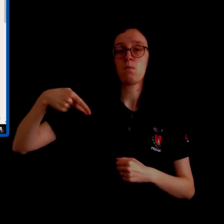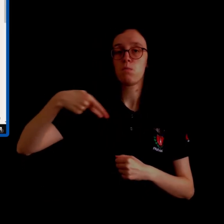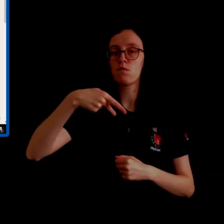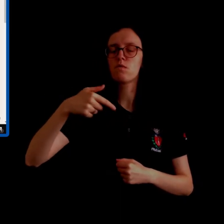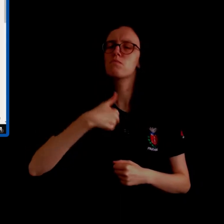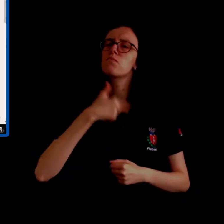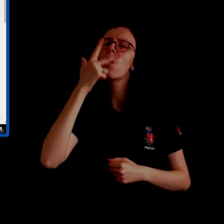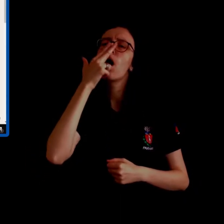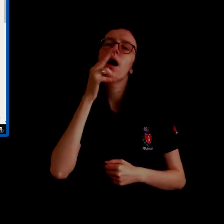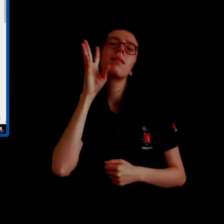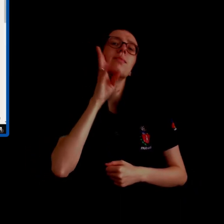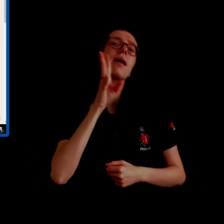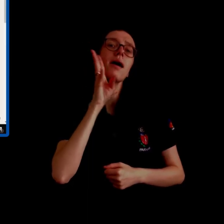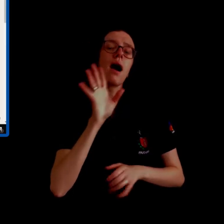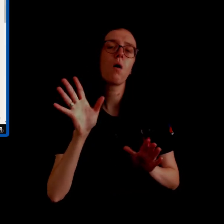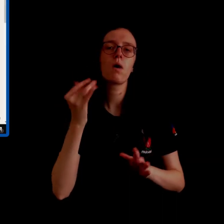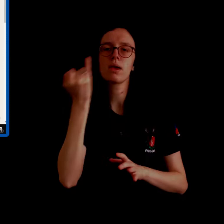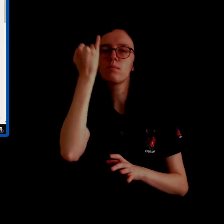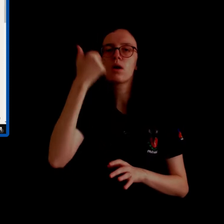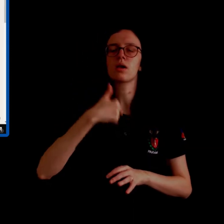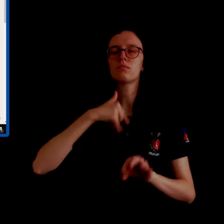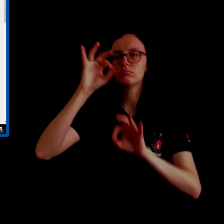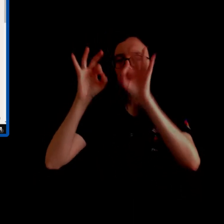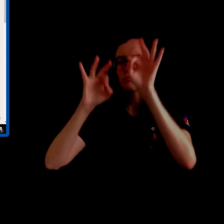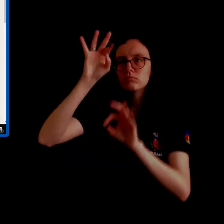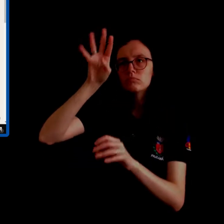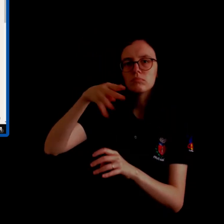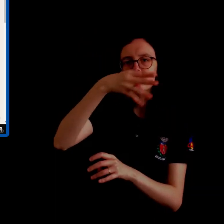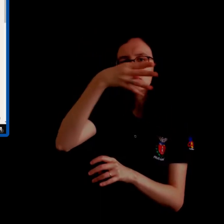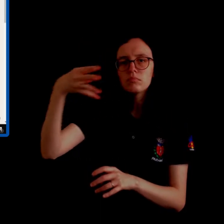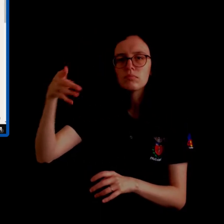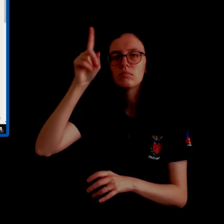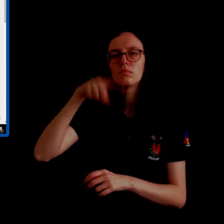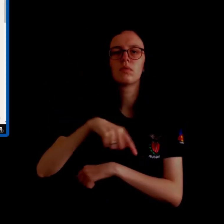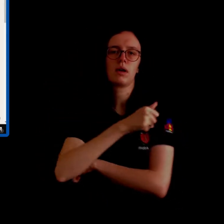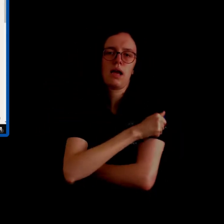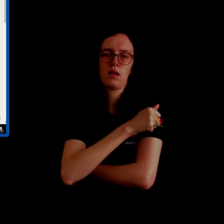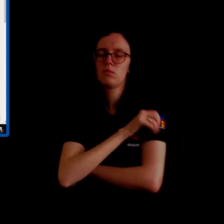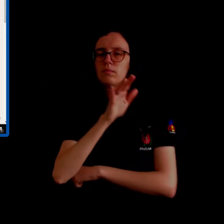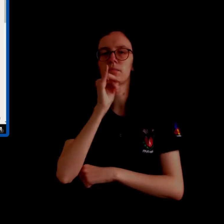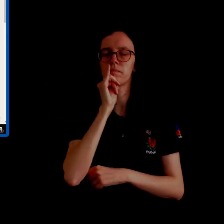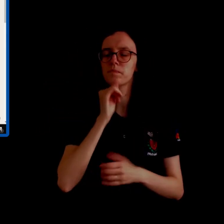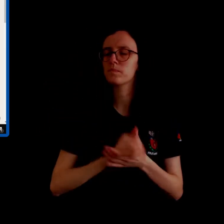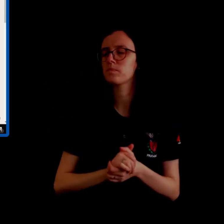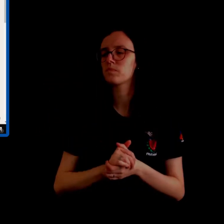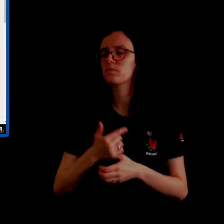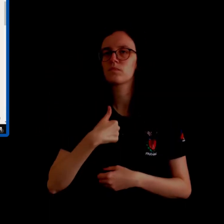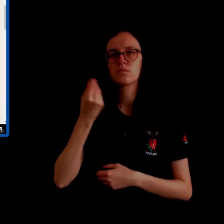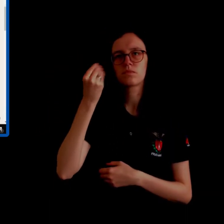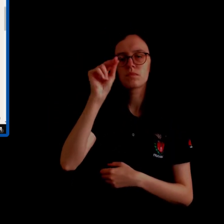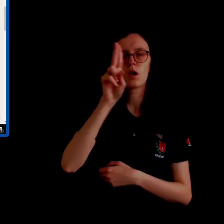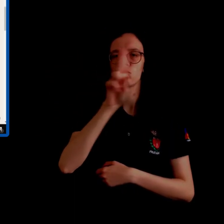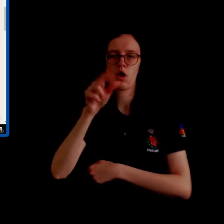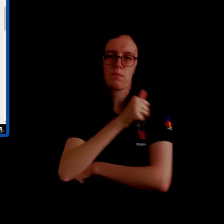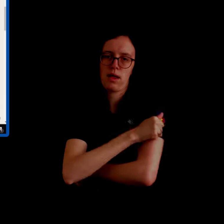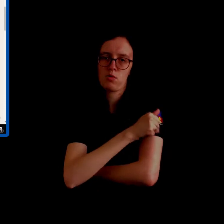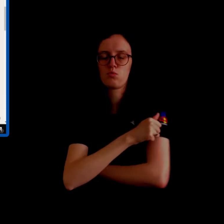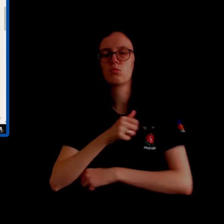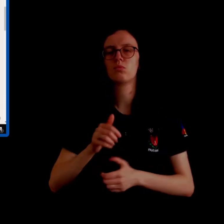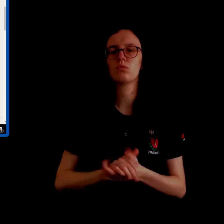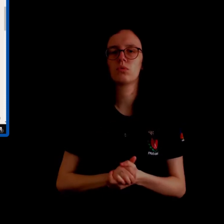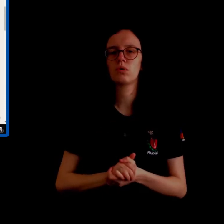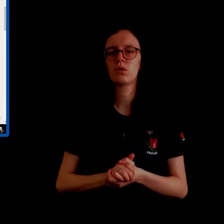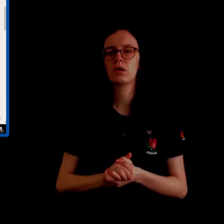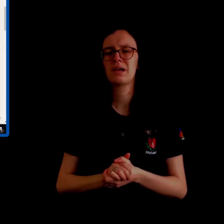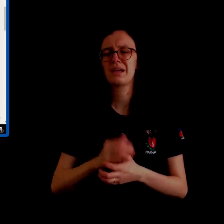acho legal eu ter uma planilha com o nome do aluno. Então, eu vou deixar o nome do aluno. Mas o